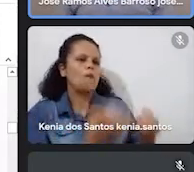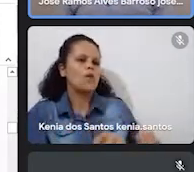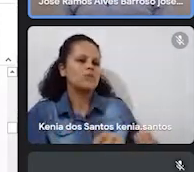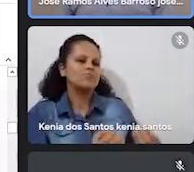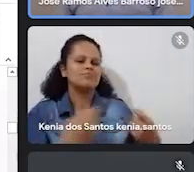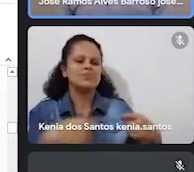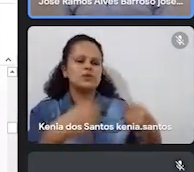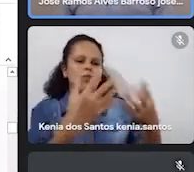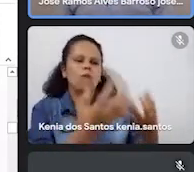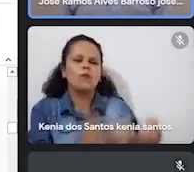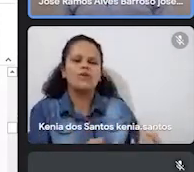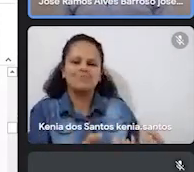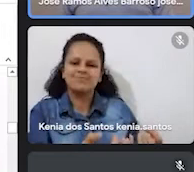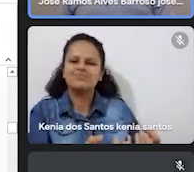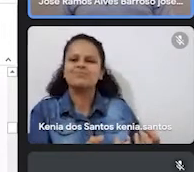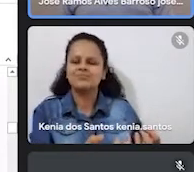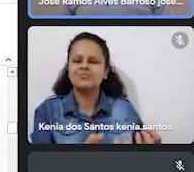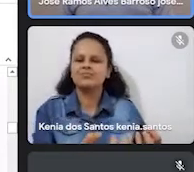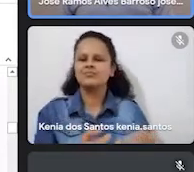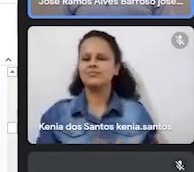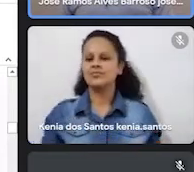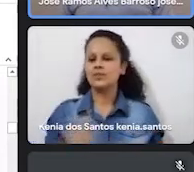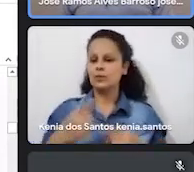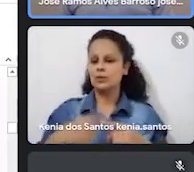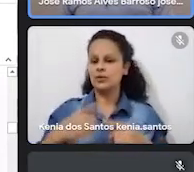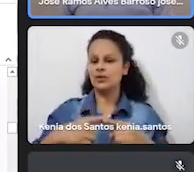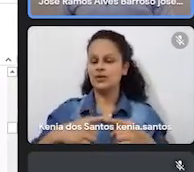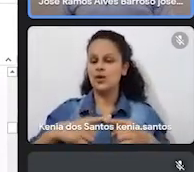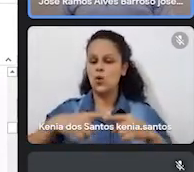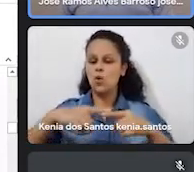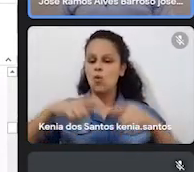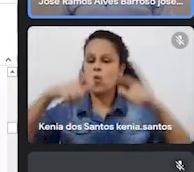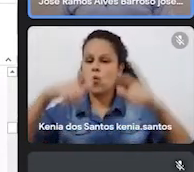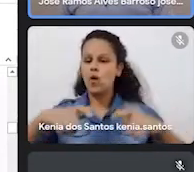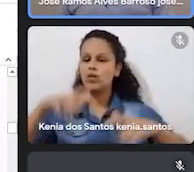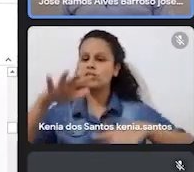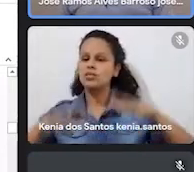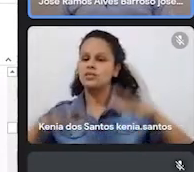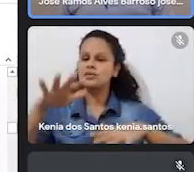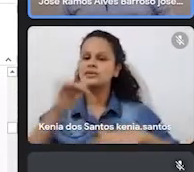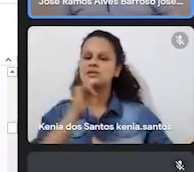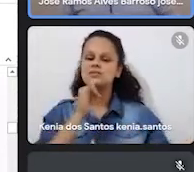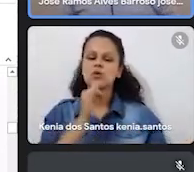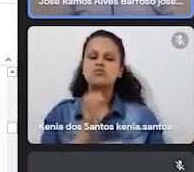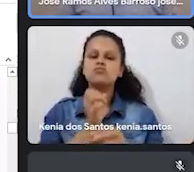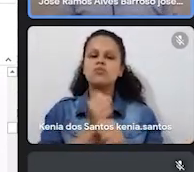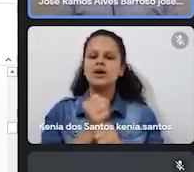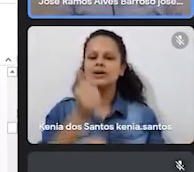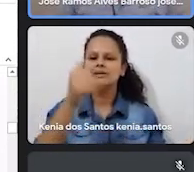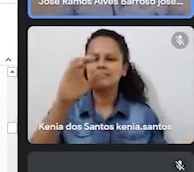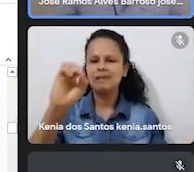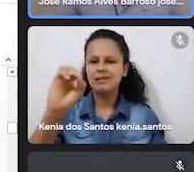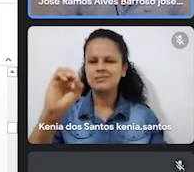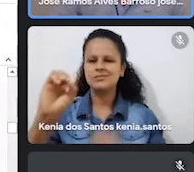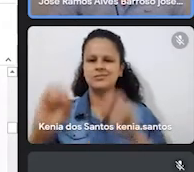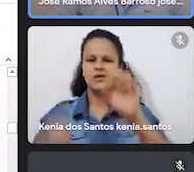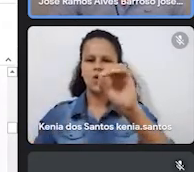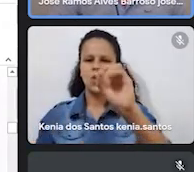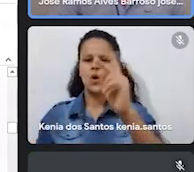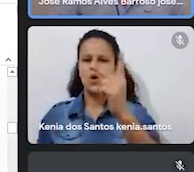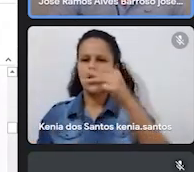Porque dependendo do local, você não consegue 10 ohms de forma alguma.